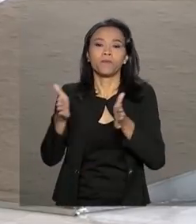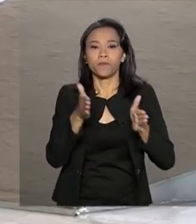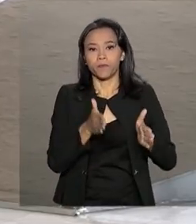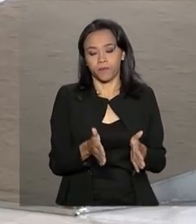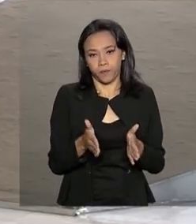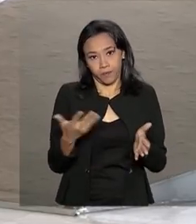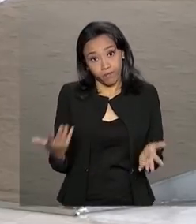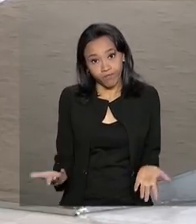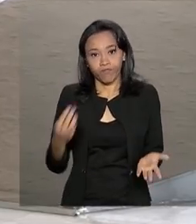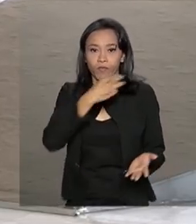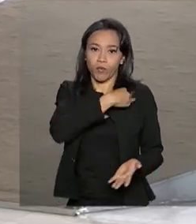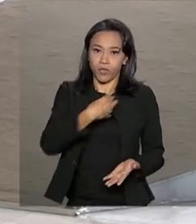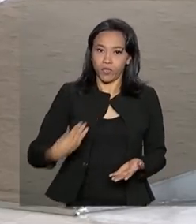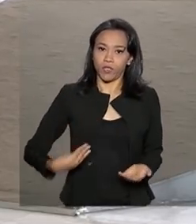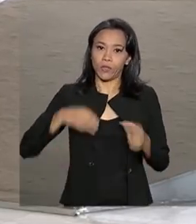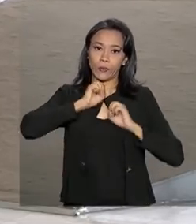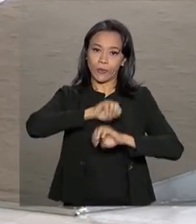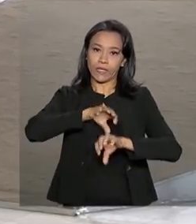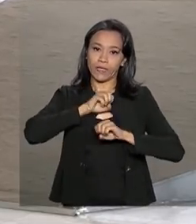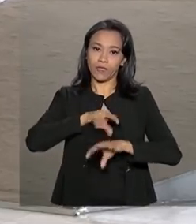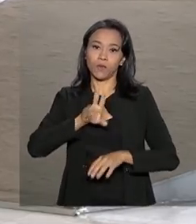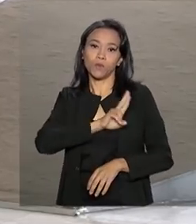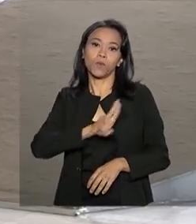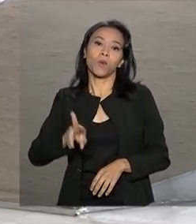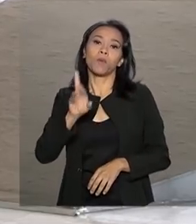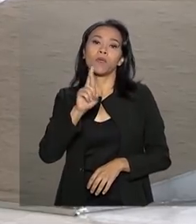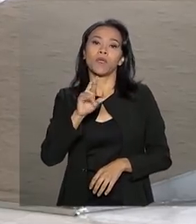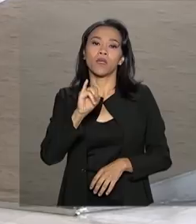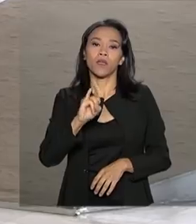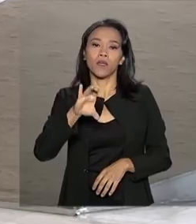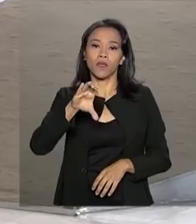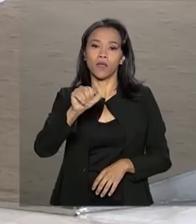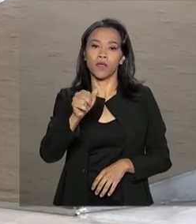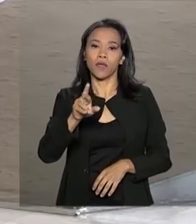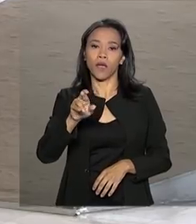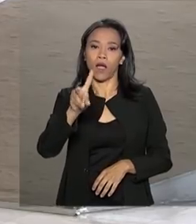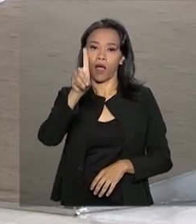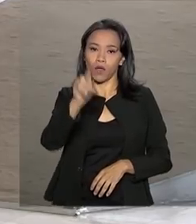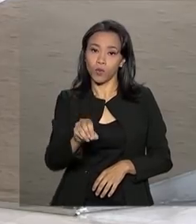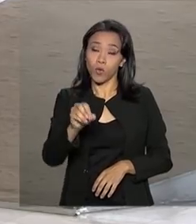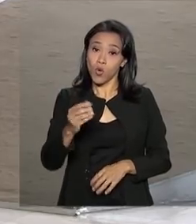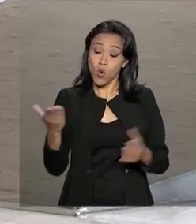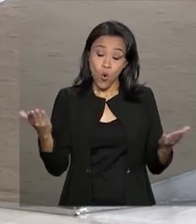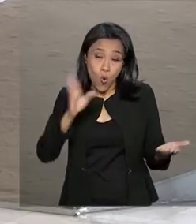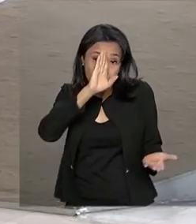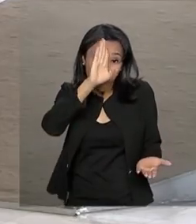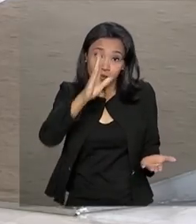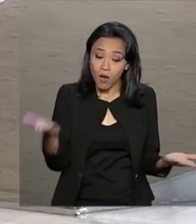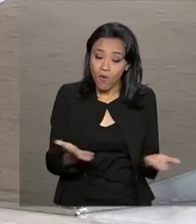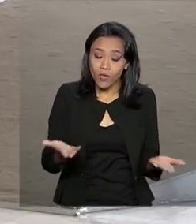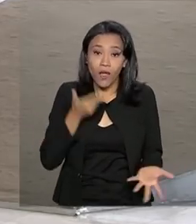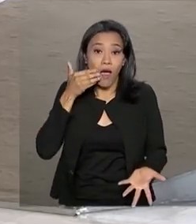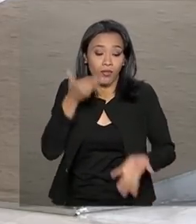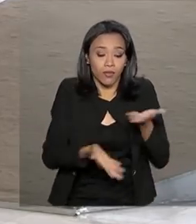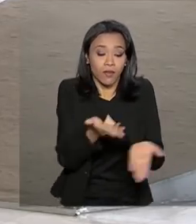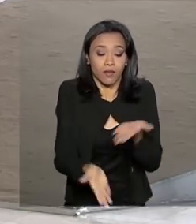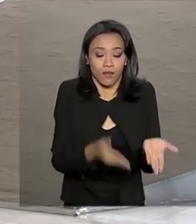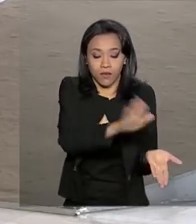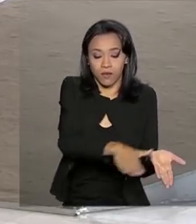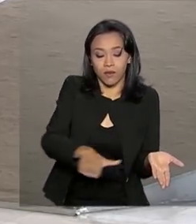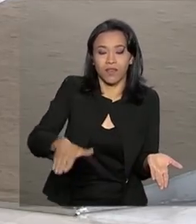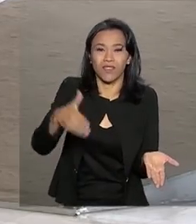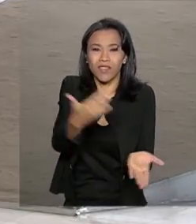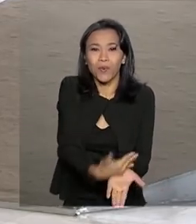Já o ministro da Educação, Ricardo Vélez, disse que a prioridade nesse momento é atender as crianças em processo